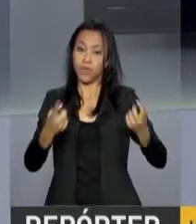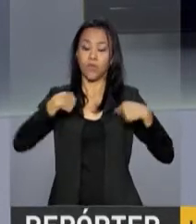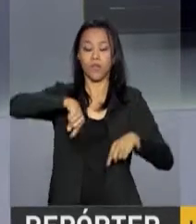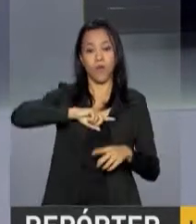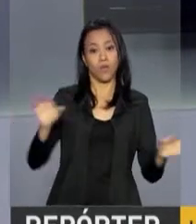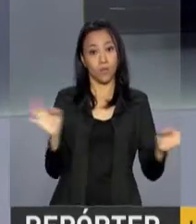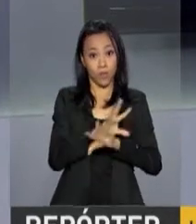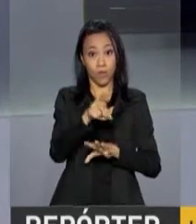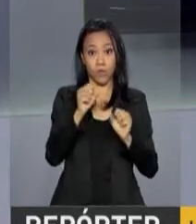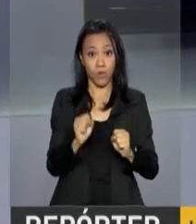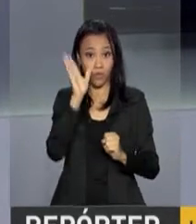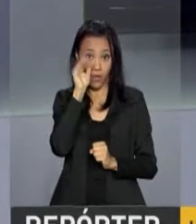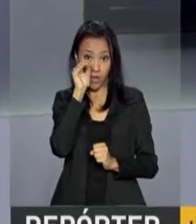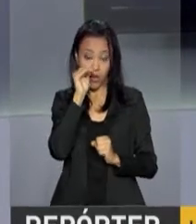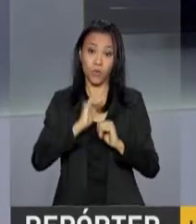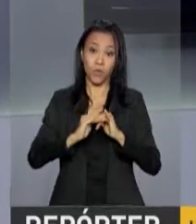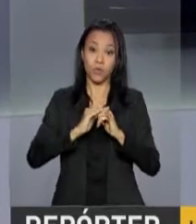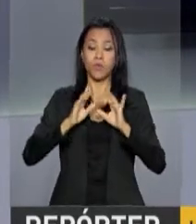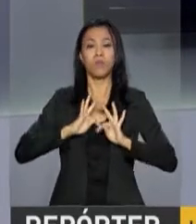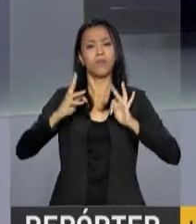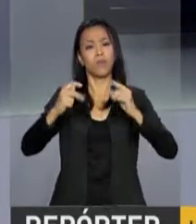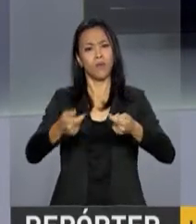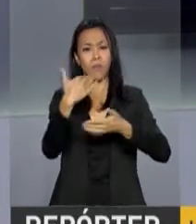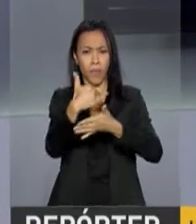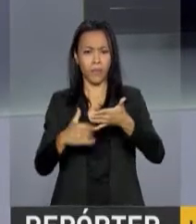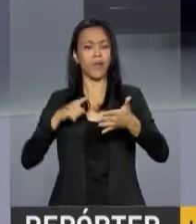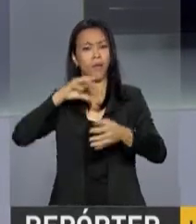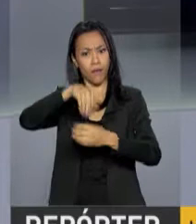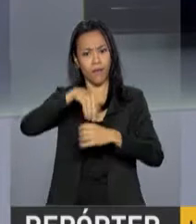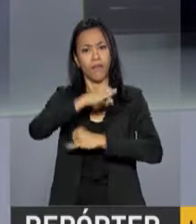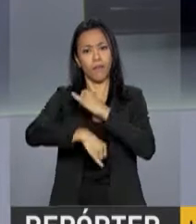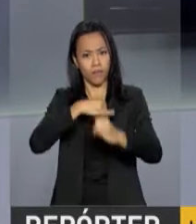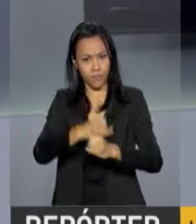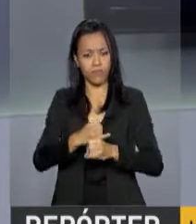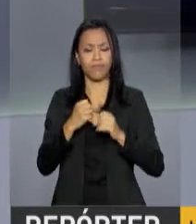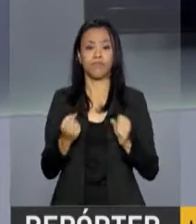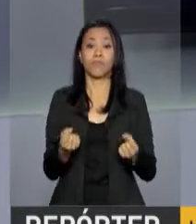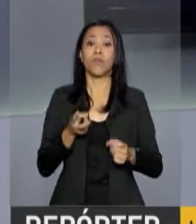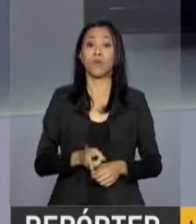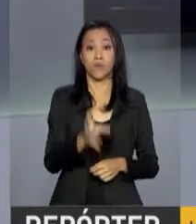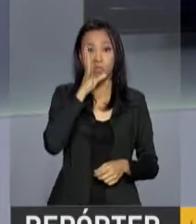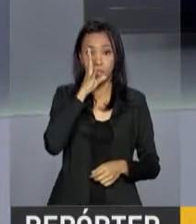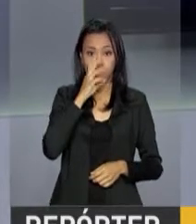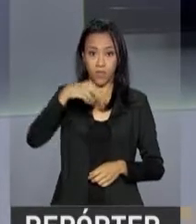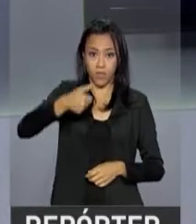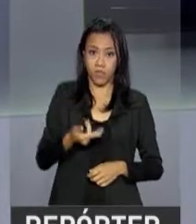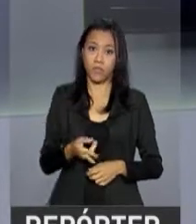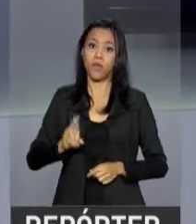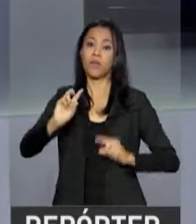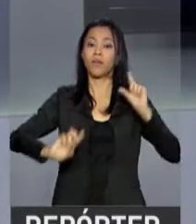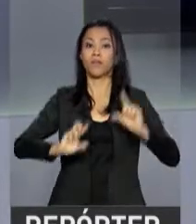você pode rever as reportagens no youtube e toda a nossa programação também está na página da nbr na internet continue com a gente